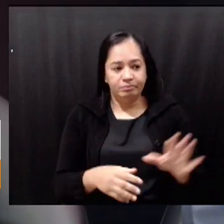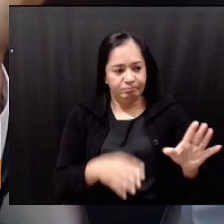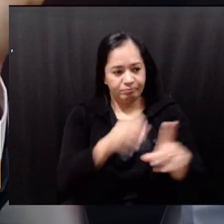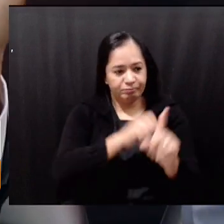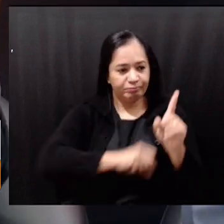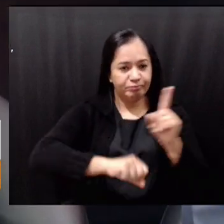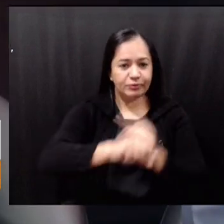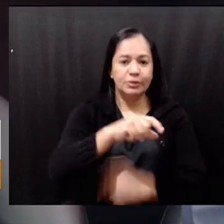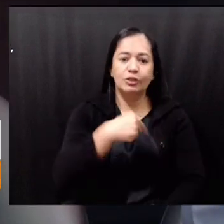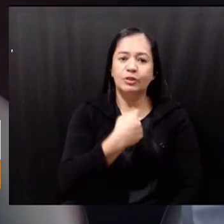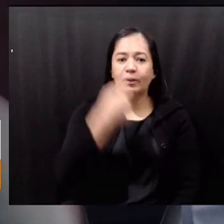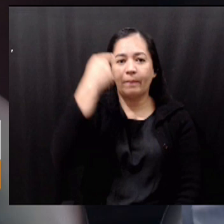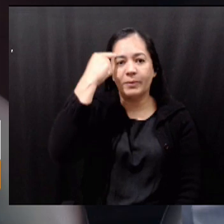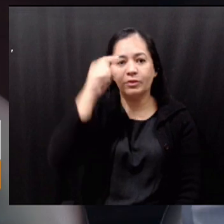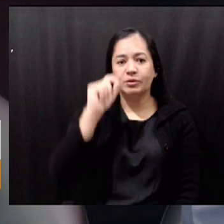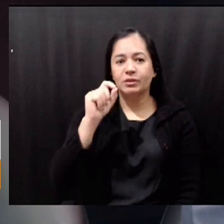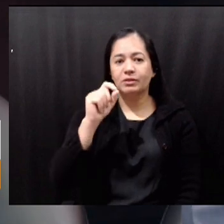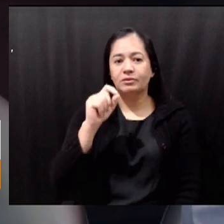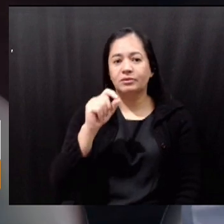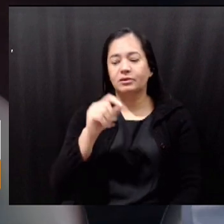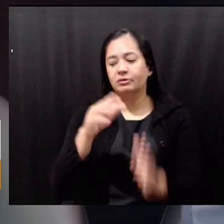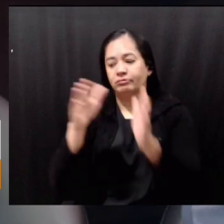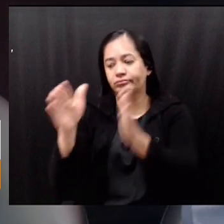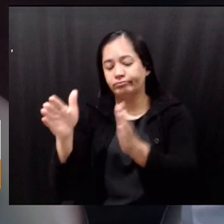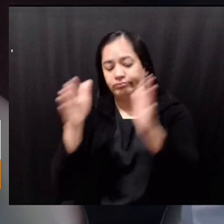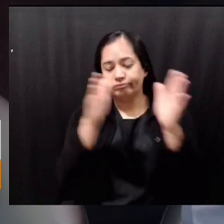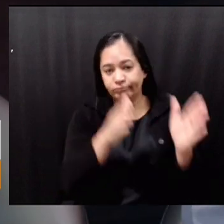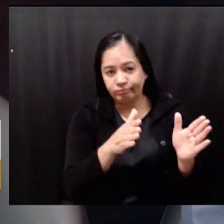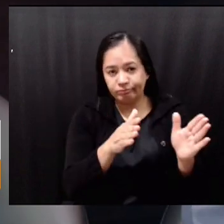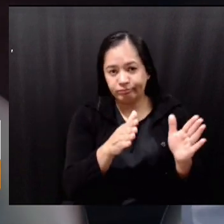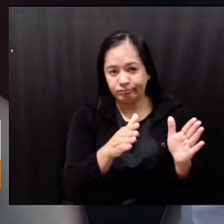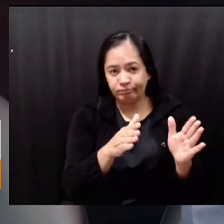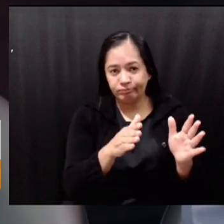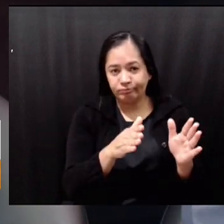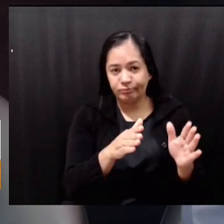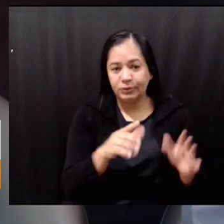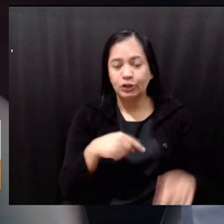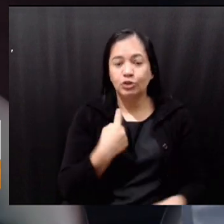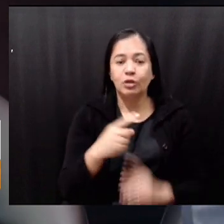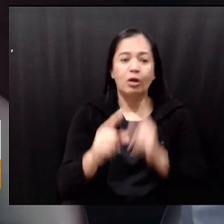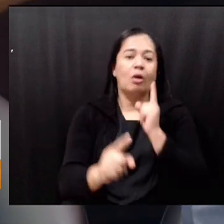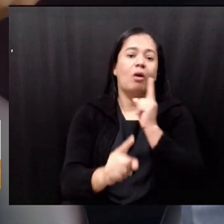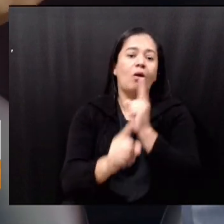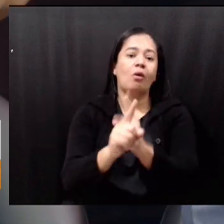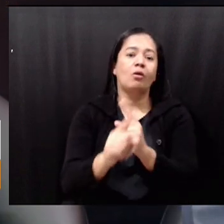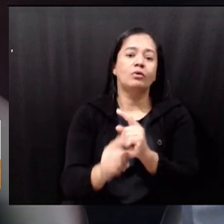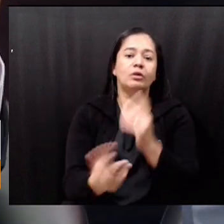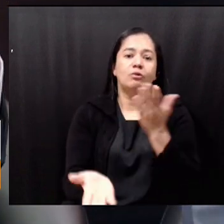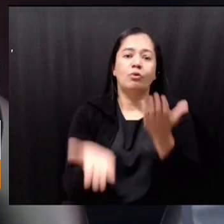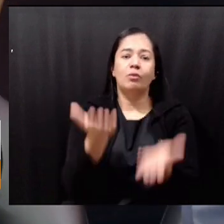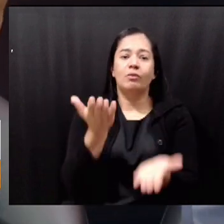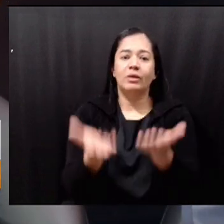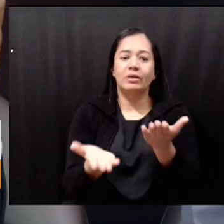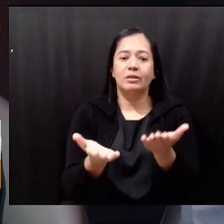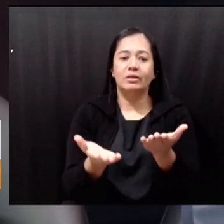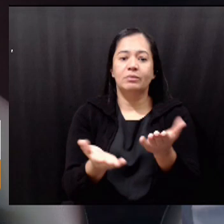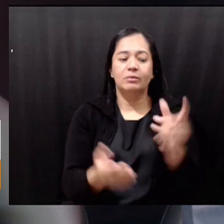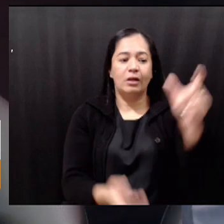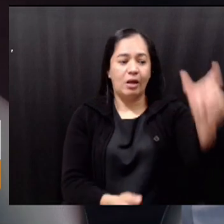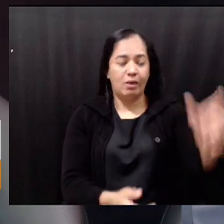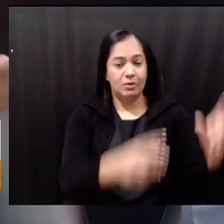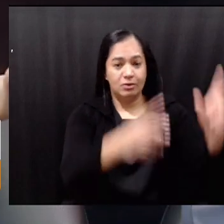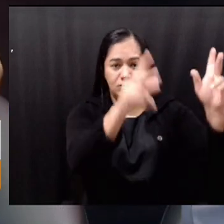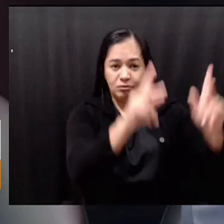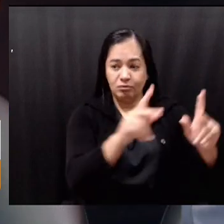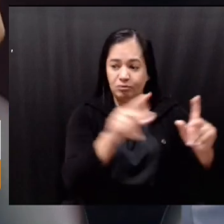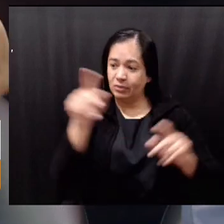aí 2 polaridades e no meio delas a gente encontra um equilíbrio, né. Então o sujeito que é passivo, ele aceita tudo,